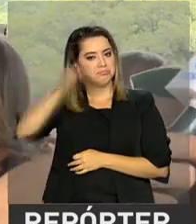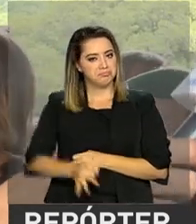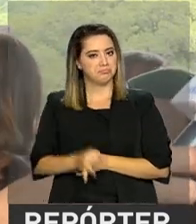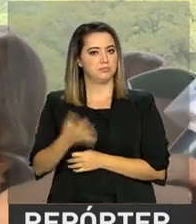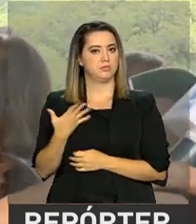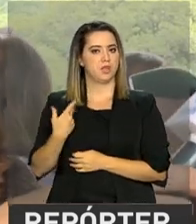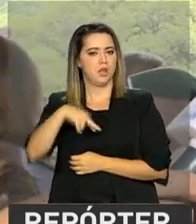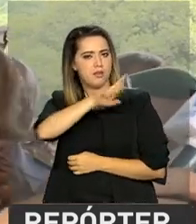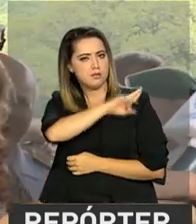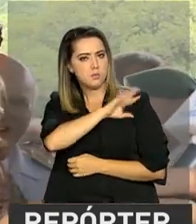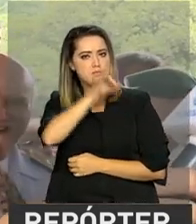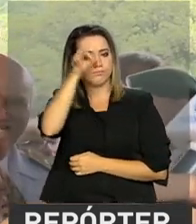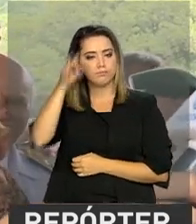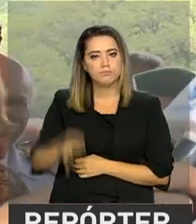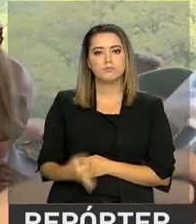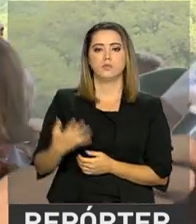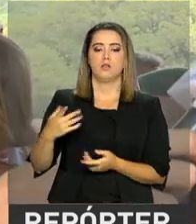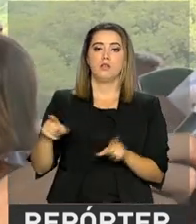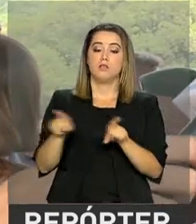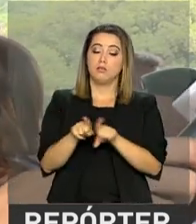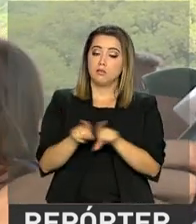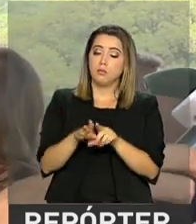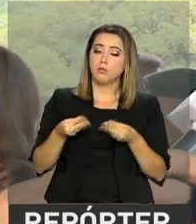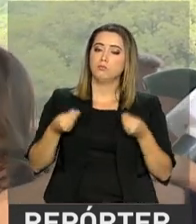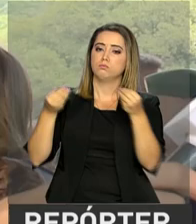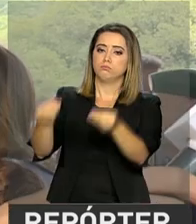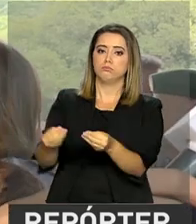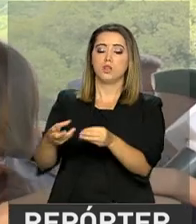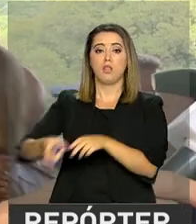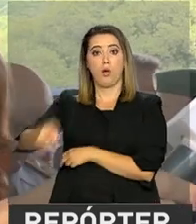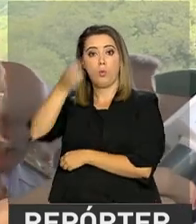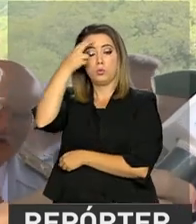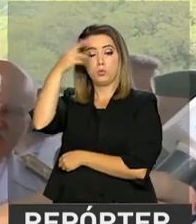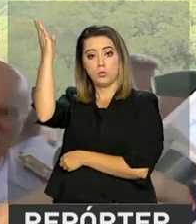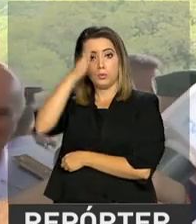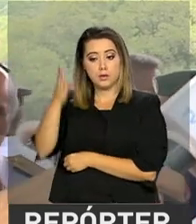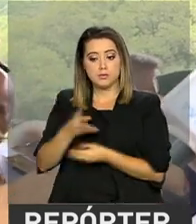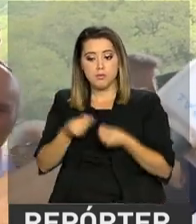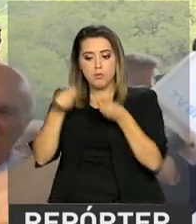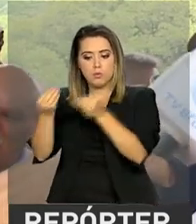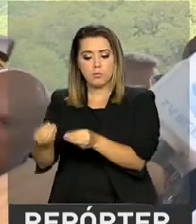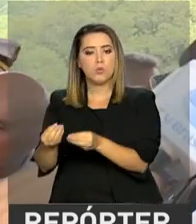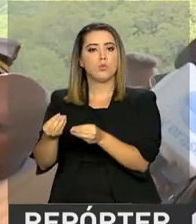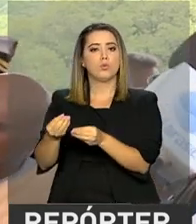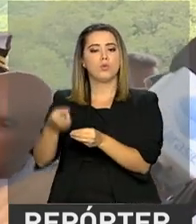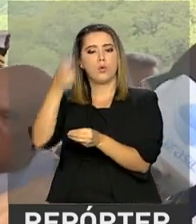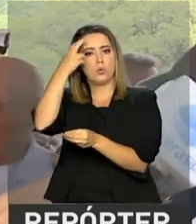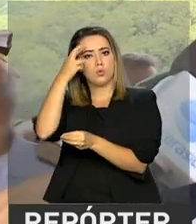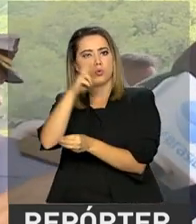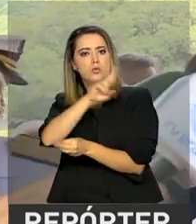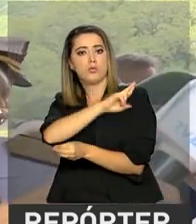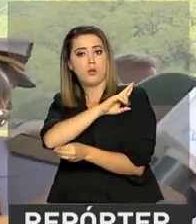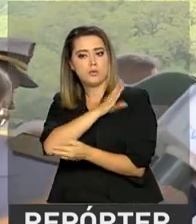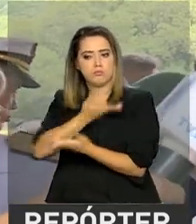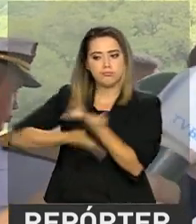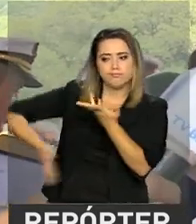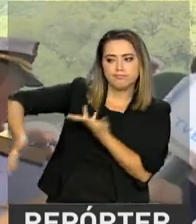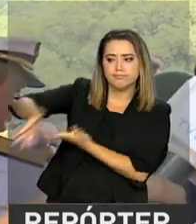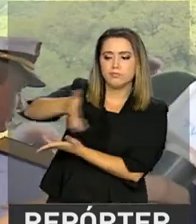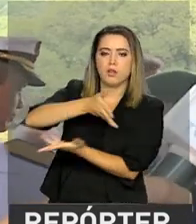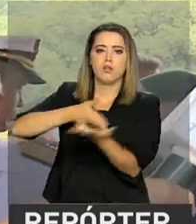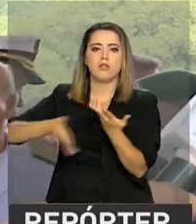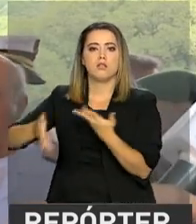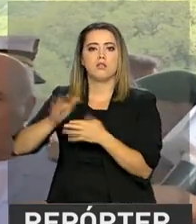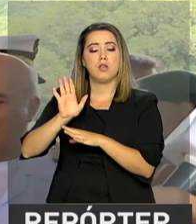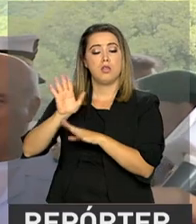responsabilidade e que também leva cultura brasileira a cultura da respeito ao outro a cultura